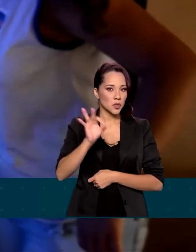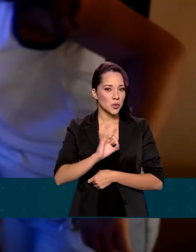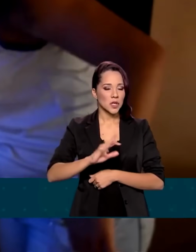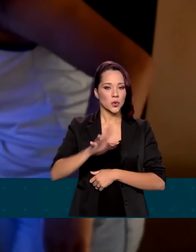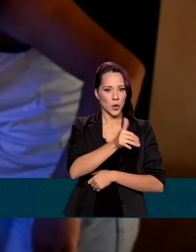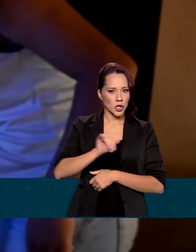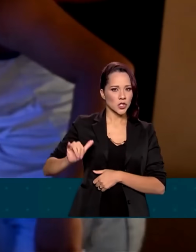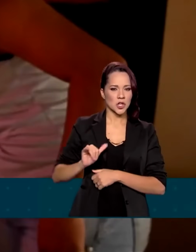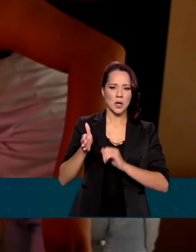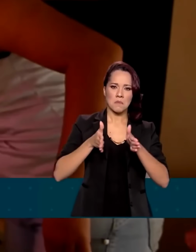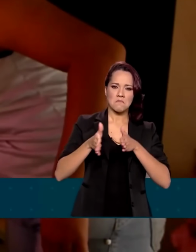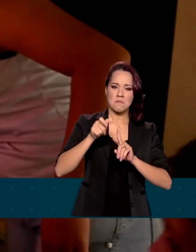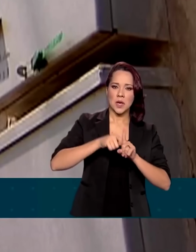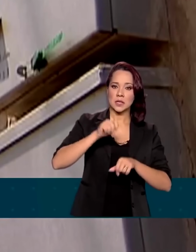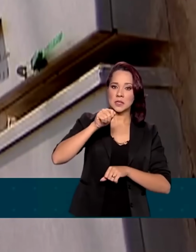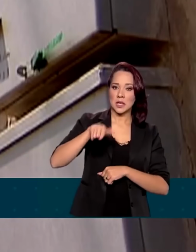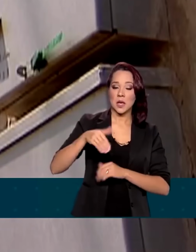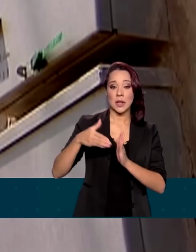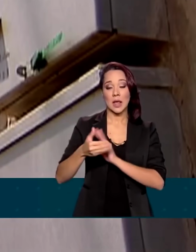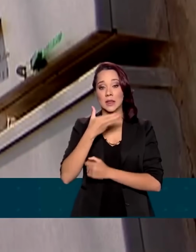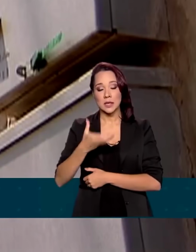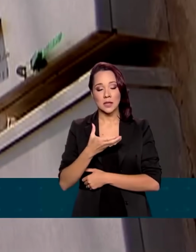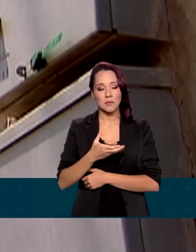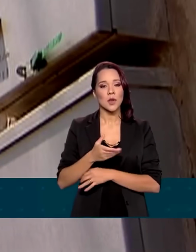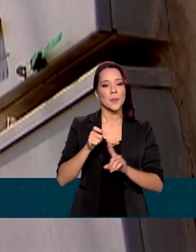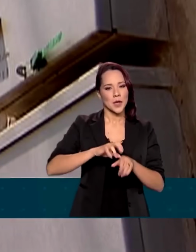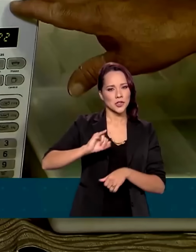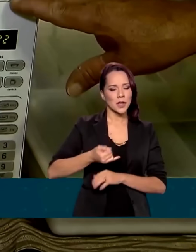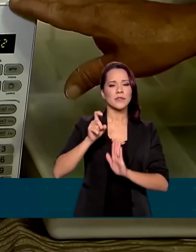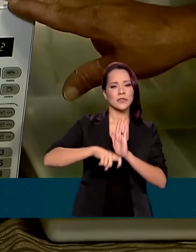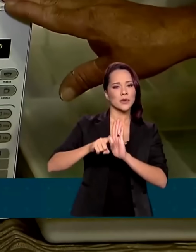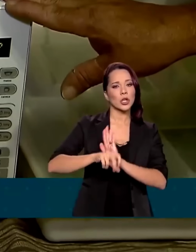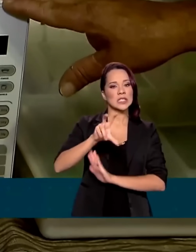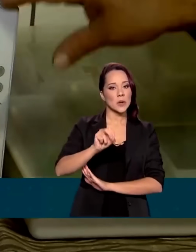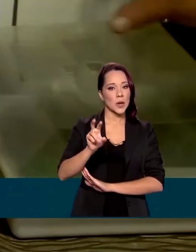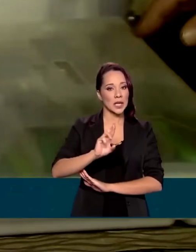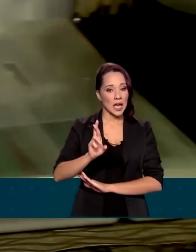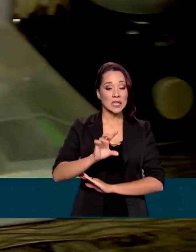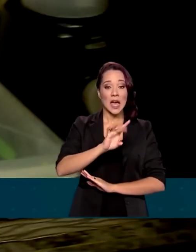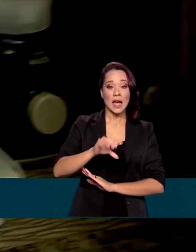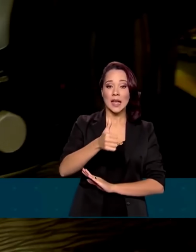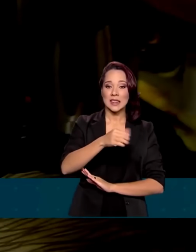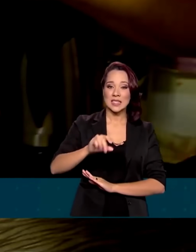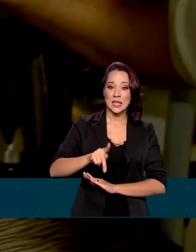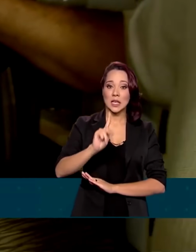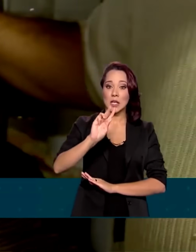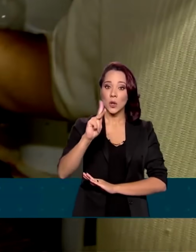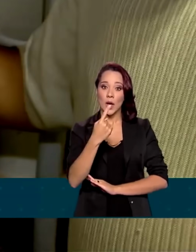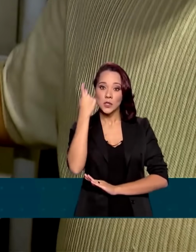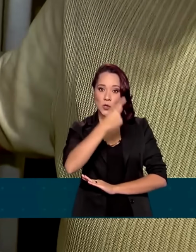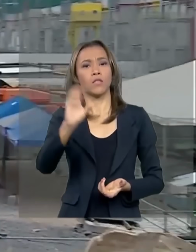esguela uma pessoa que precisa daquele serviço que é essencial e que foi construído com o próprio suor do Povo né Eu não sei como é que o